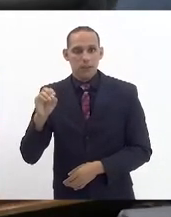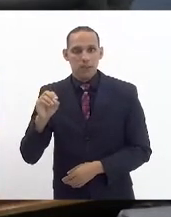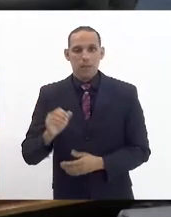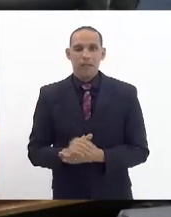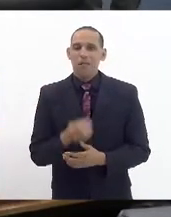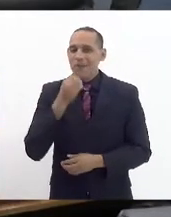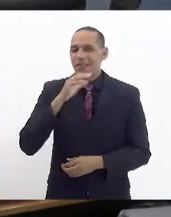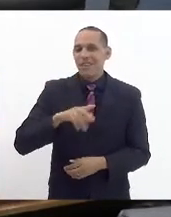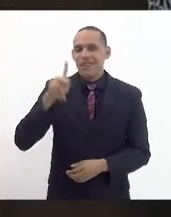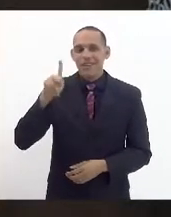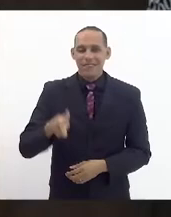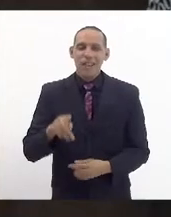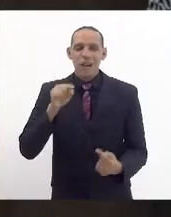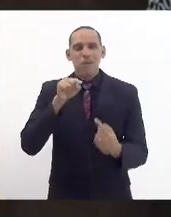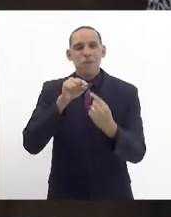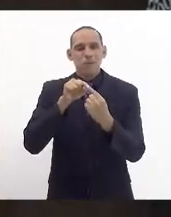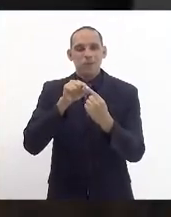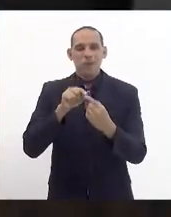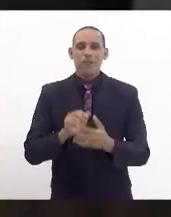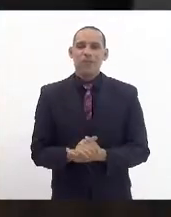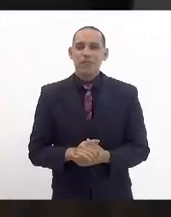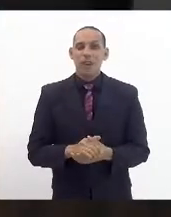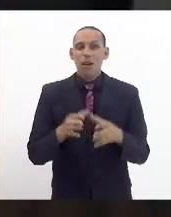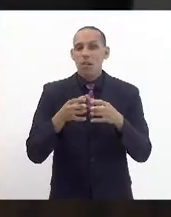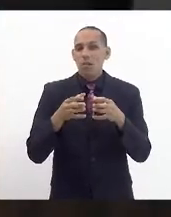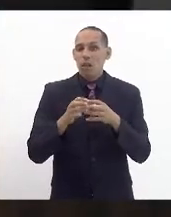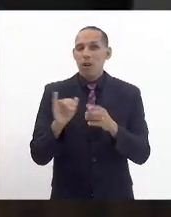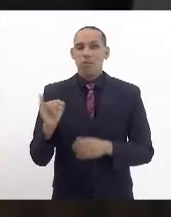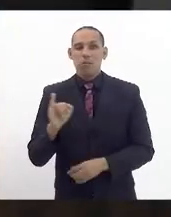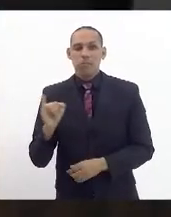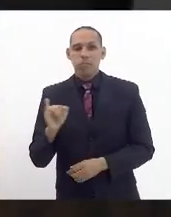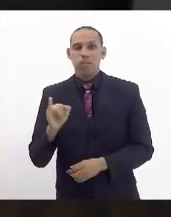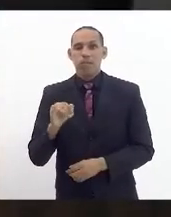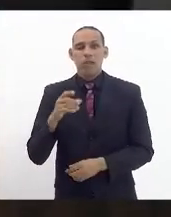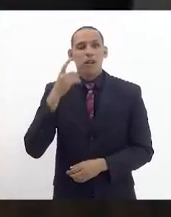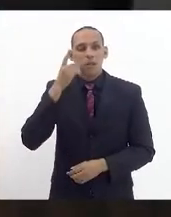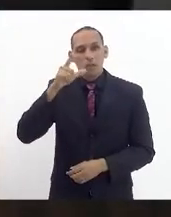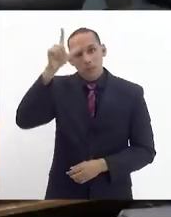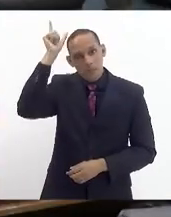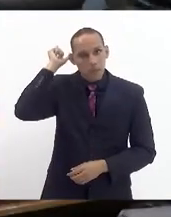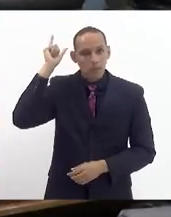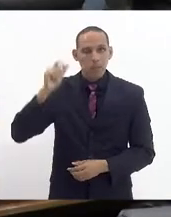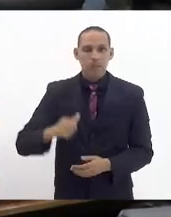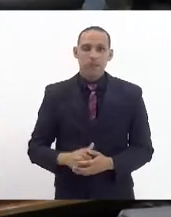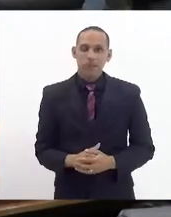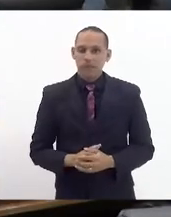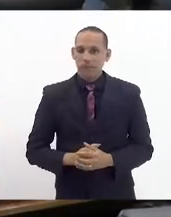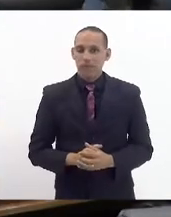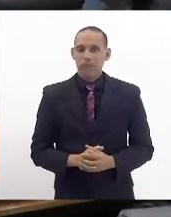Boa tarde, presidente. Favorável, viu? Pela Comissão de Tributação, deputado Luiz Paulo.